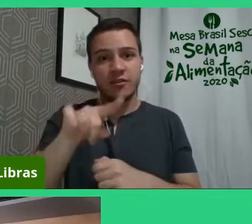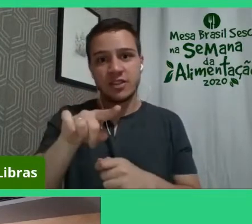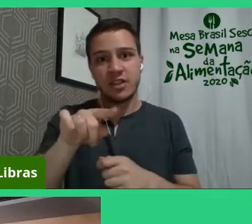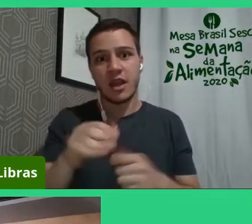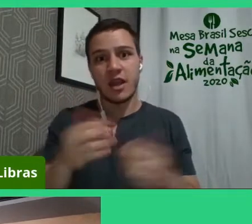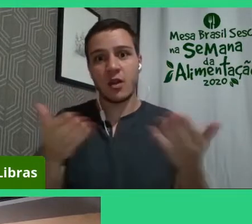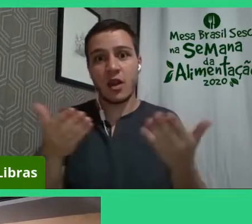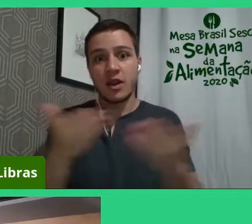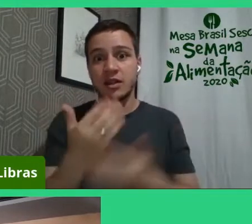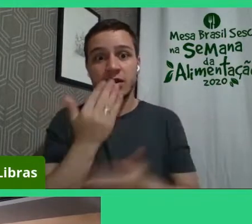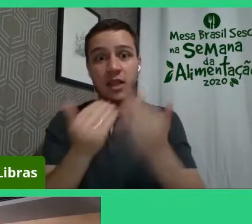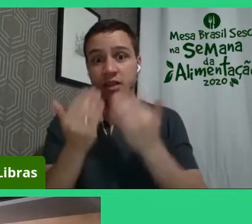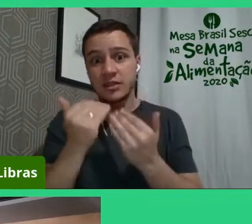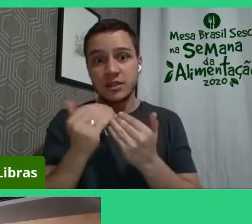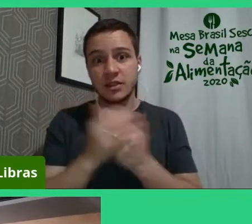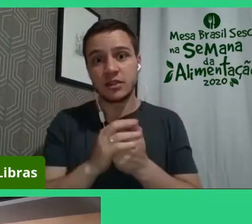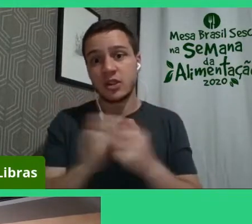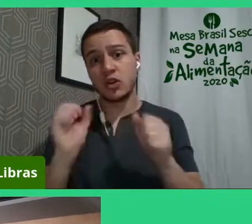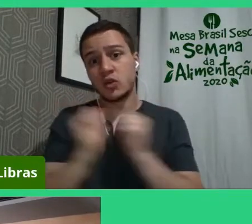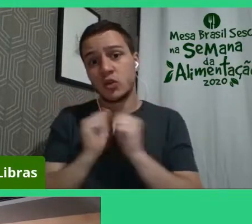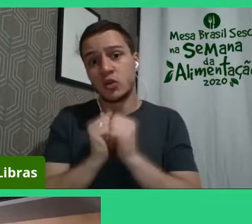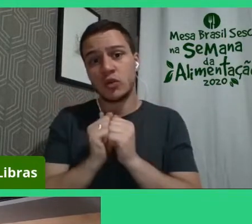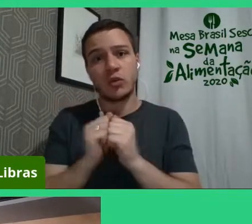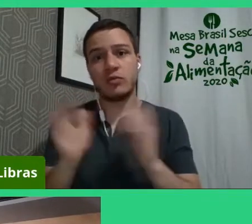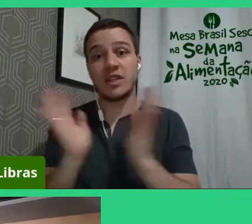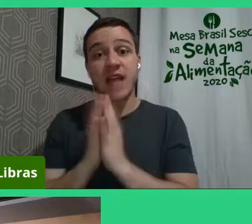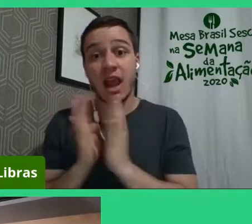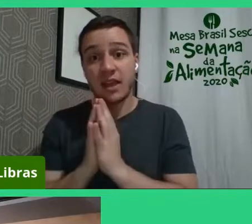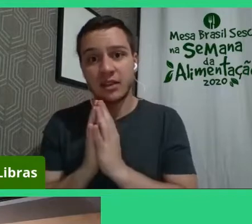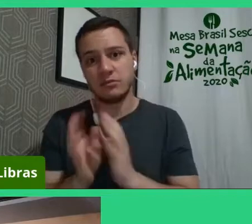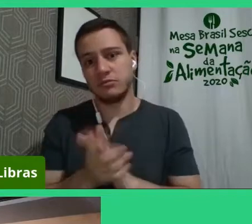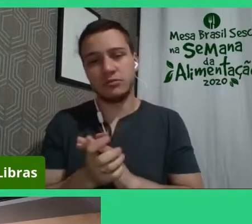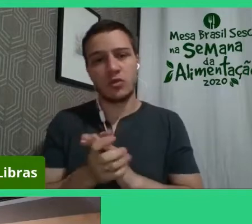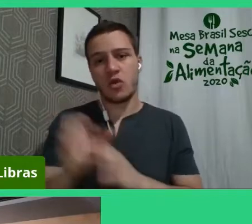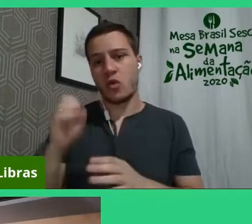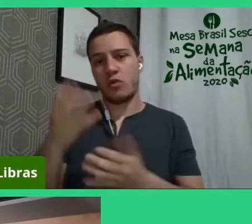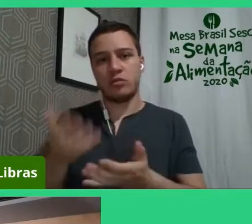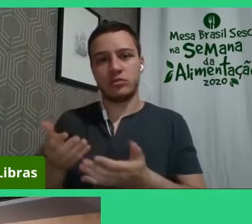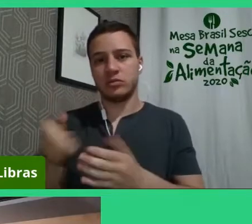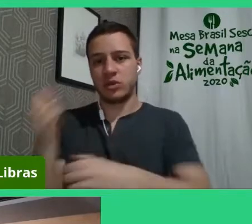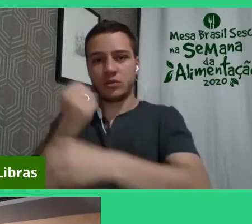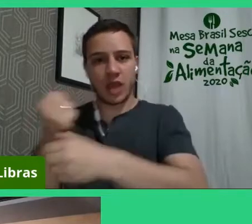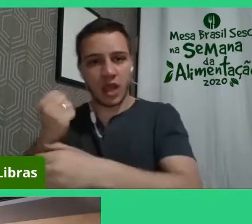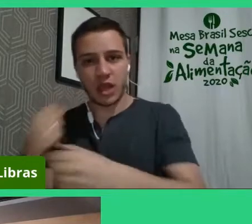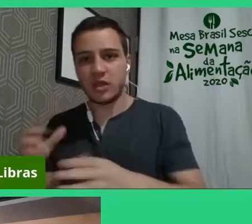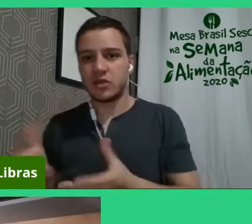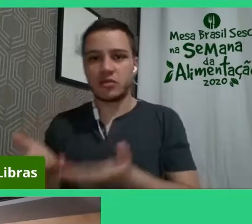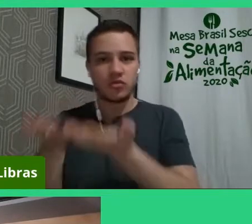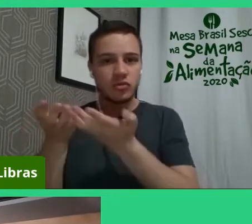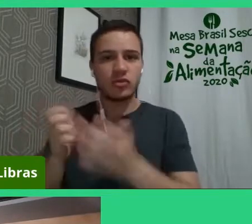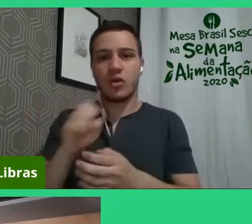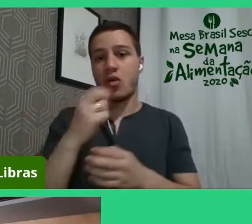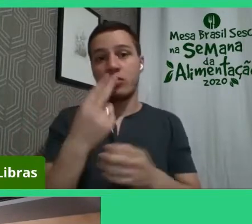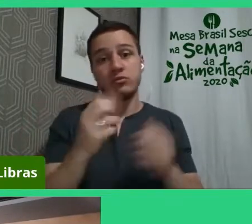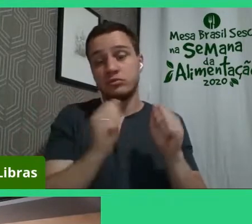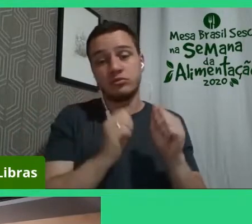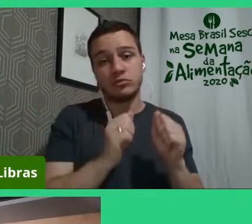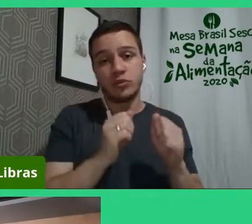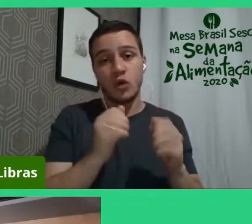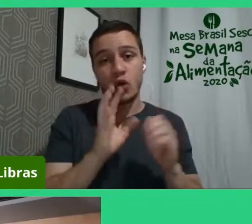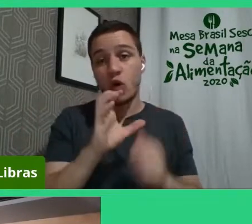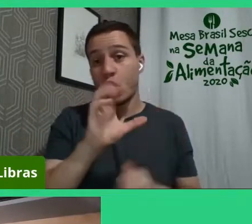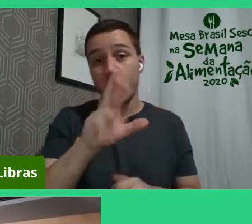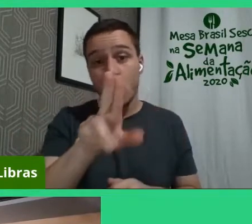essa janta fazendo saladas, tanto cruas quanto cozidas, né? Vai aumentar, então, o aporte